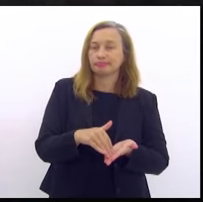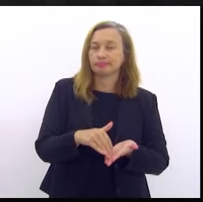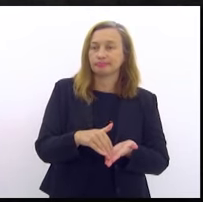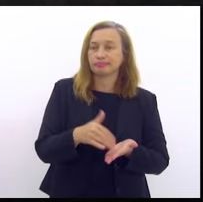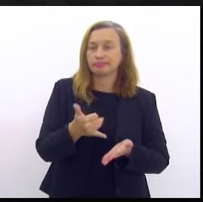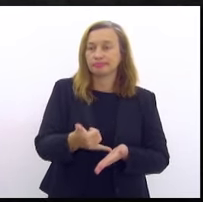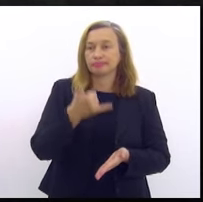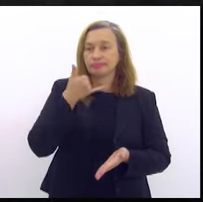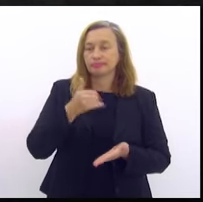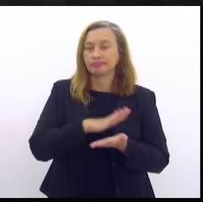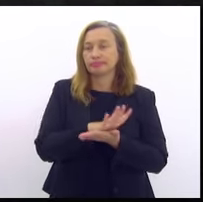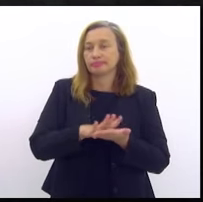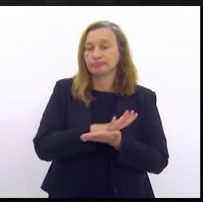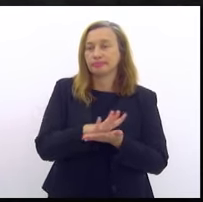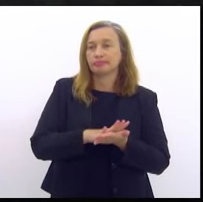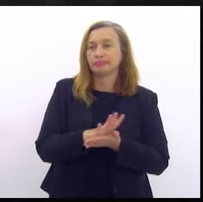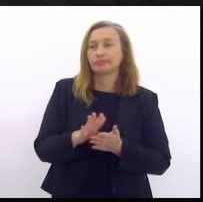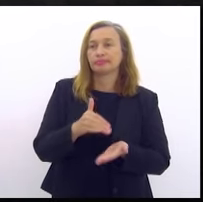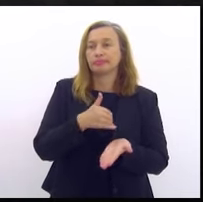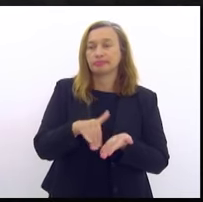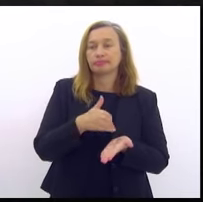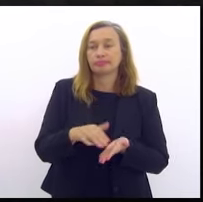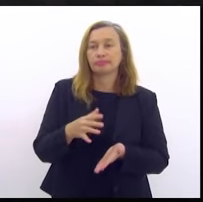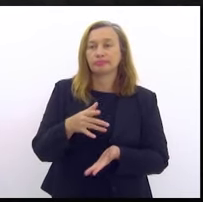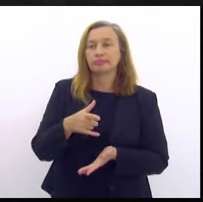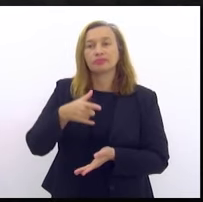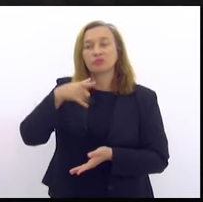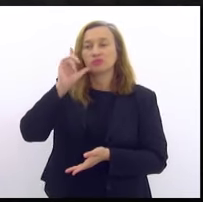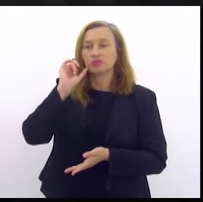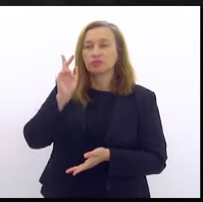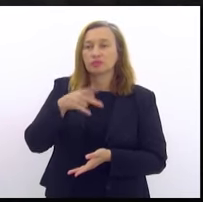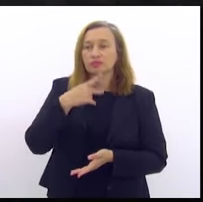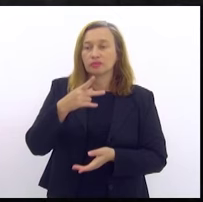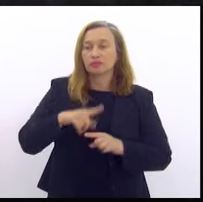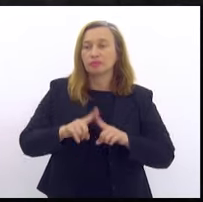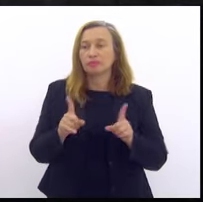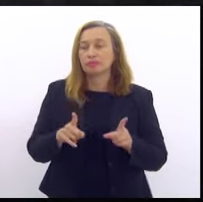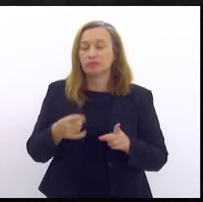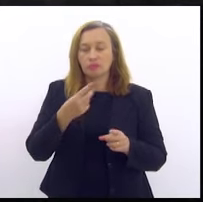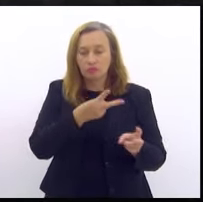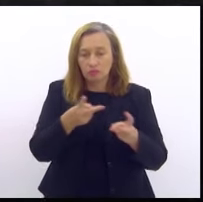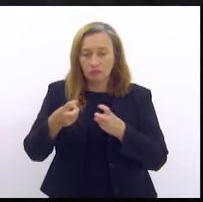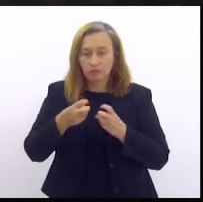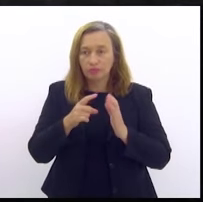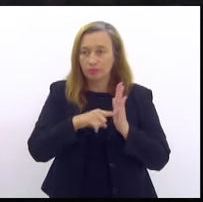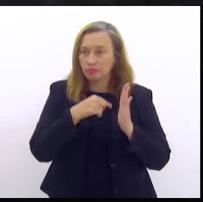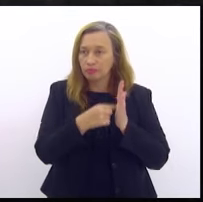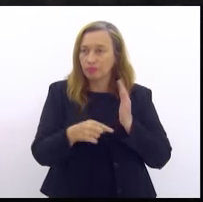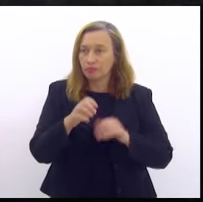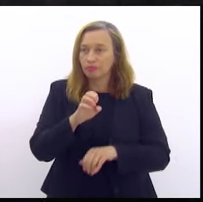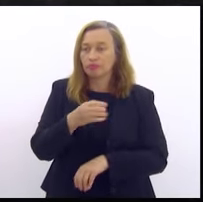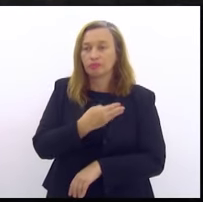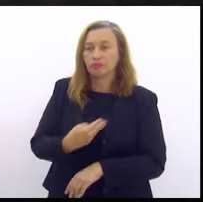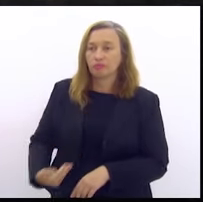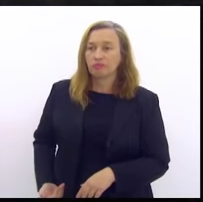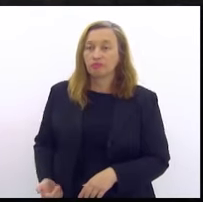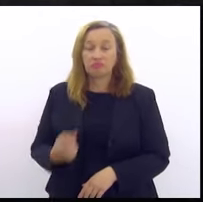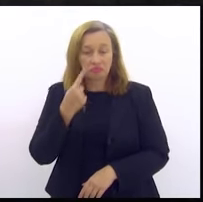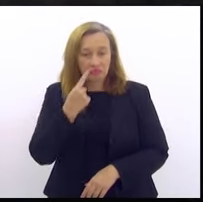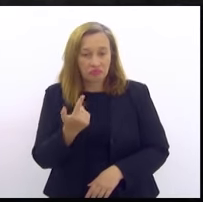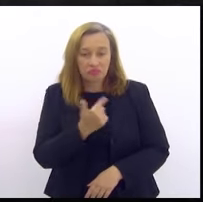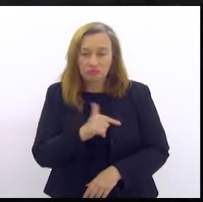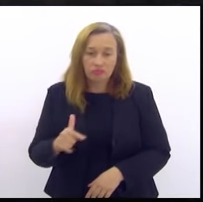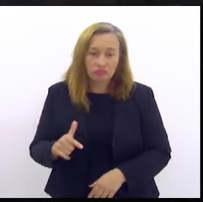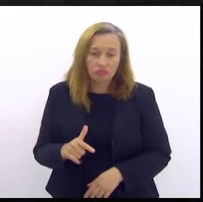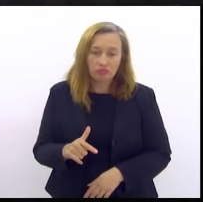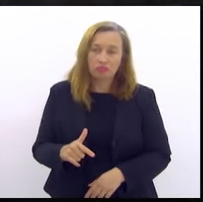ontem, supostamente, uma boa intenção. Mas quando a gente observa os vetos do governador, nós vemos que o governador não tem boa intenção